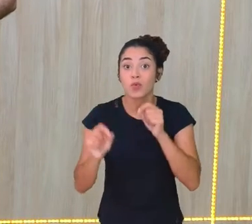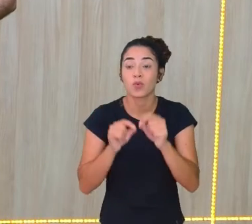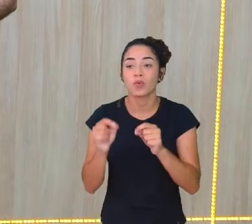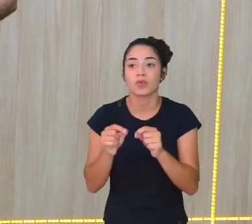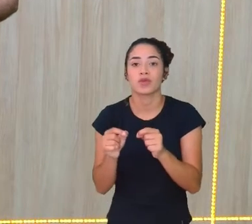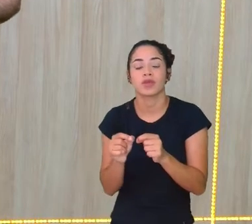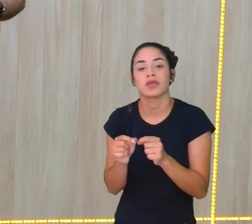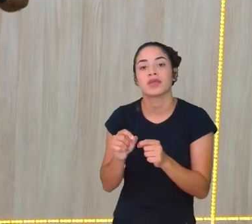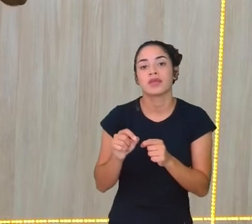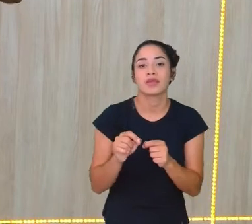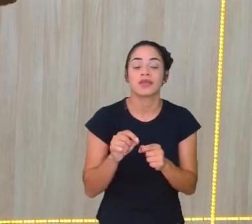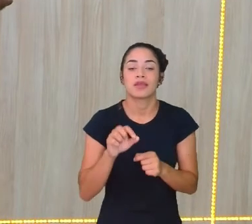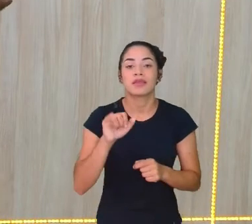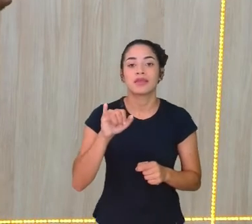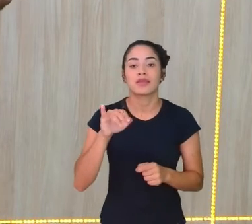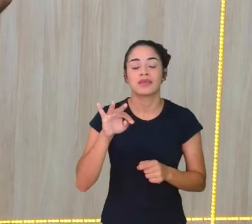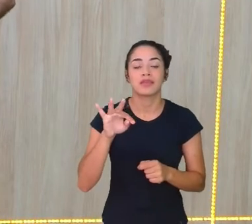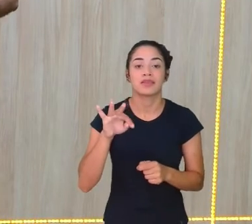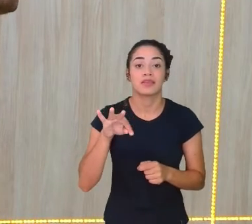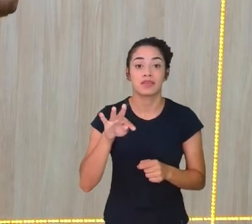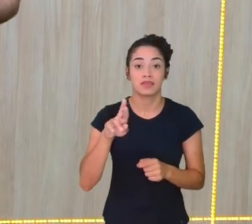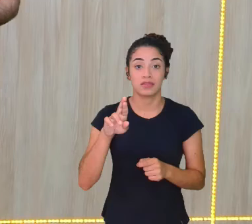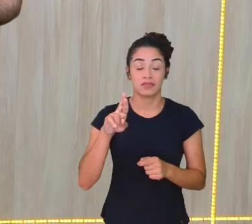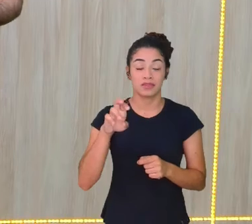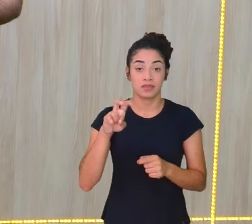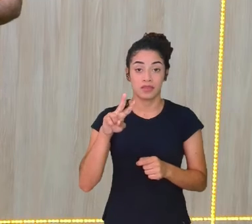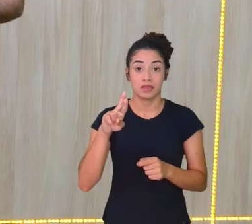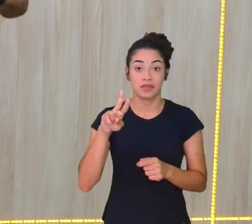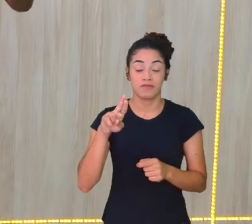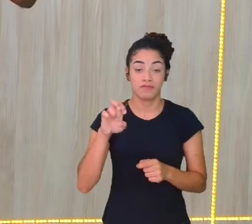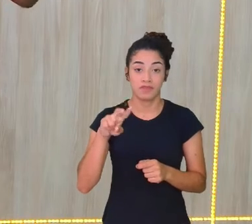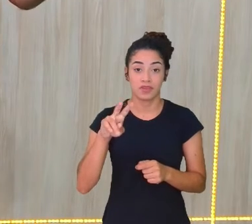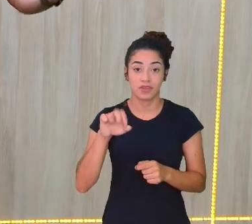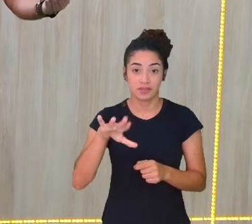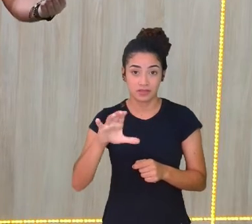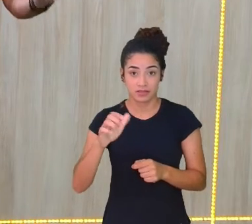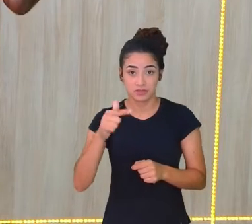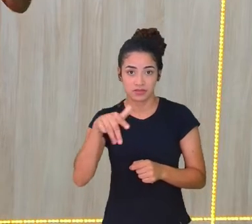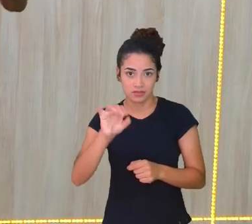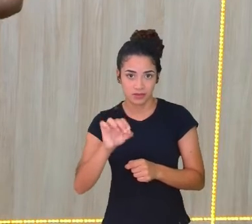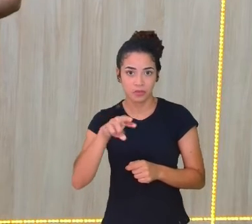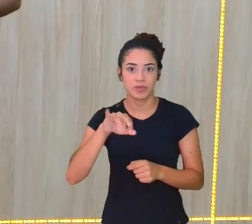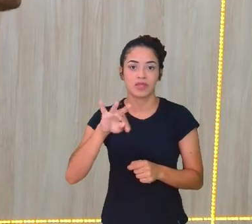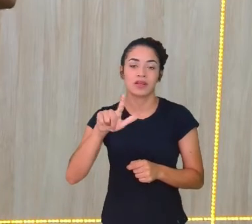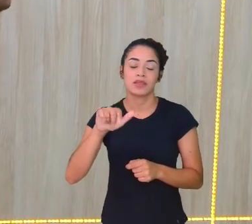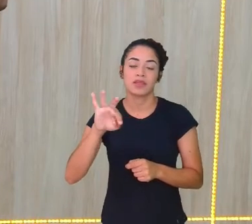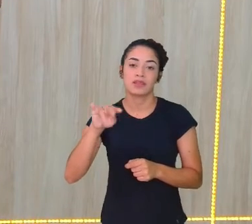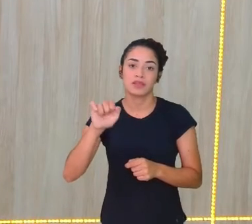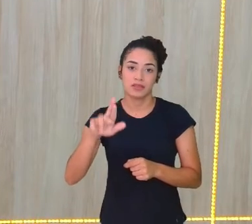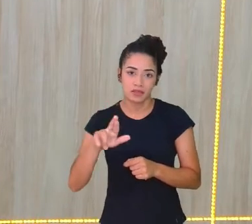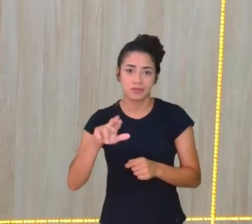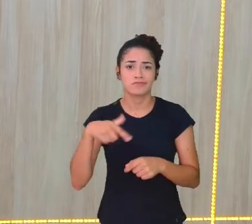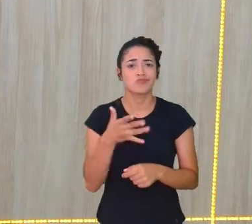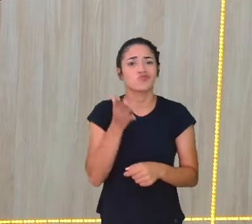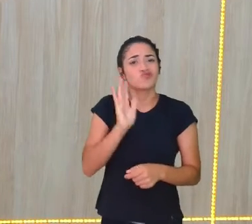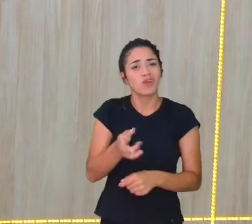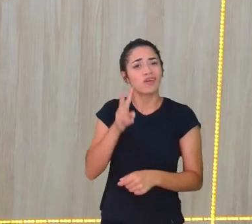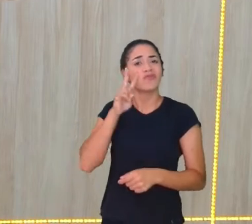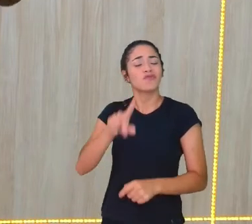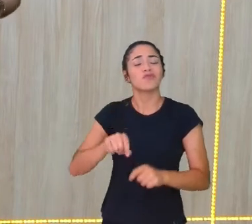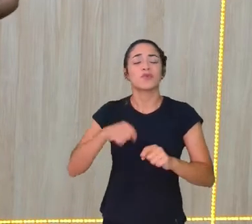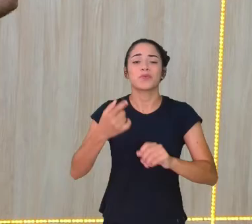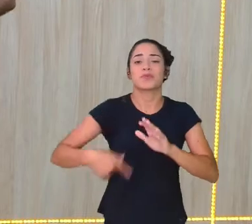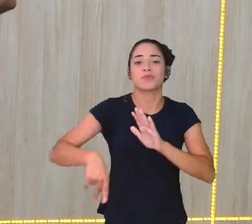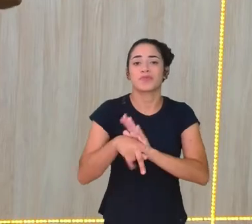intervenção militar. E a gente viu ao longo da história do Brasil que quando nós tivemos intervenção militar no Brasil,